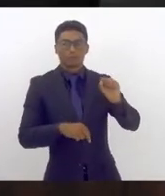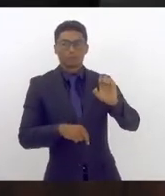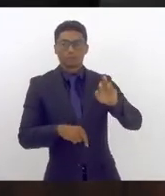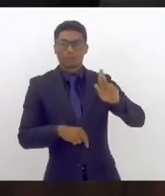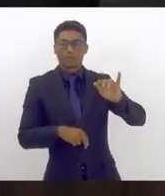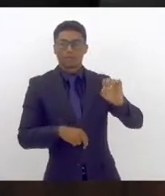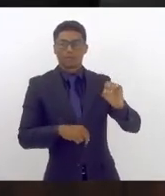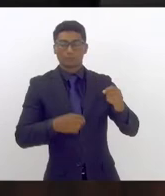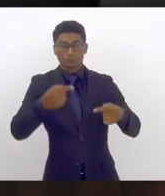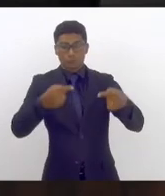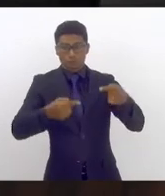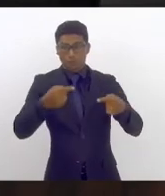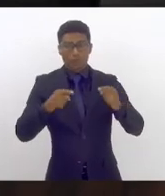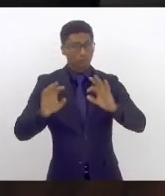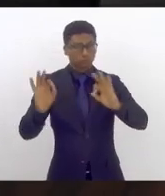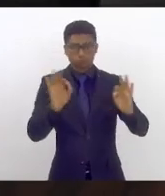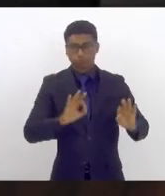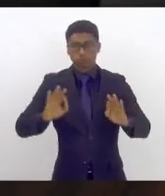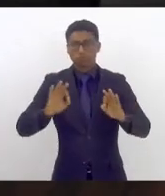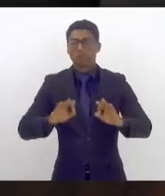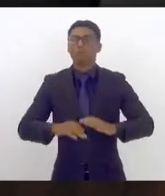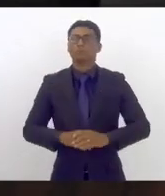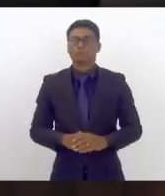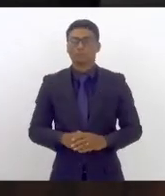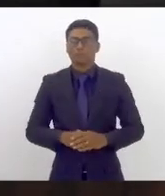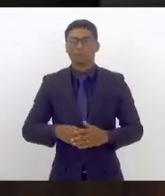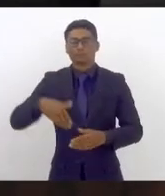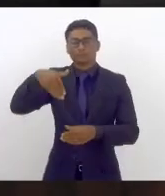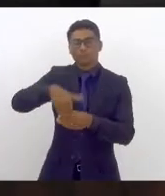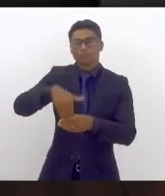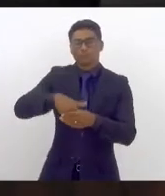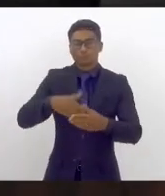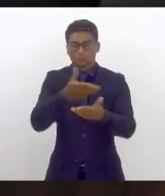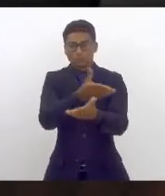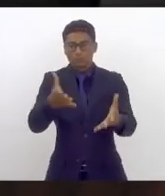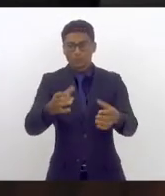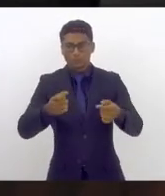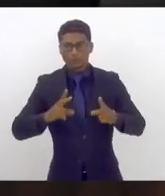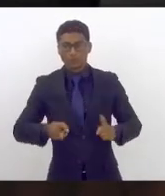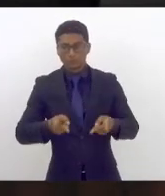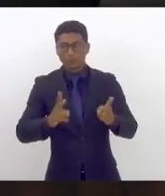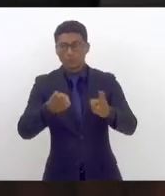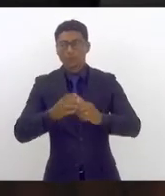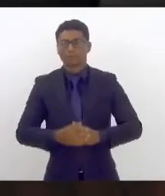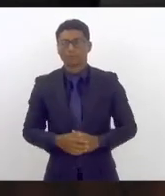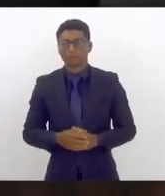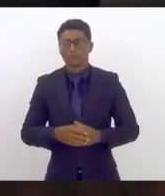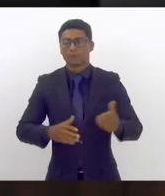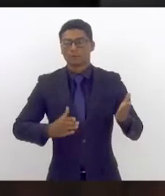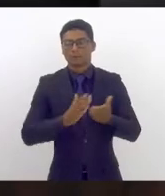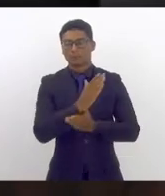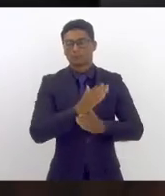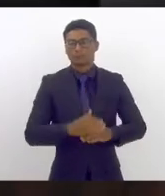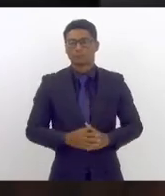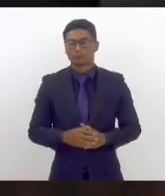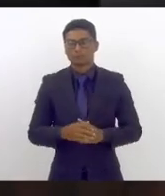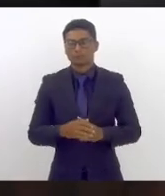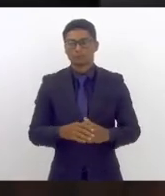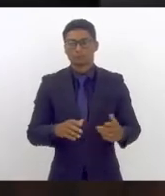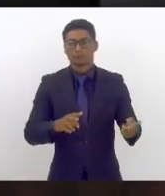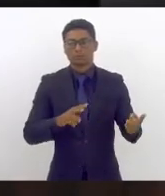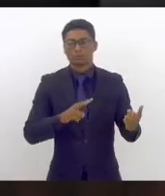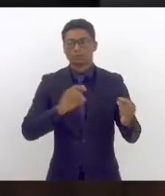Fernandes em discussão da discussão em votação seus que aprovam permaneça Como estão aprovado vai